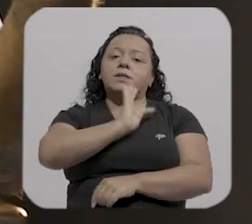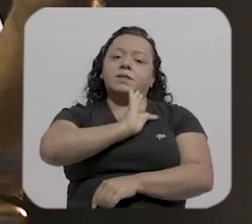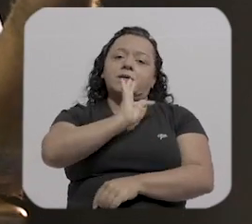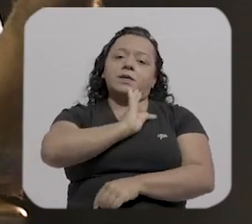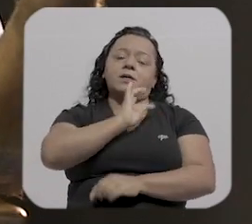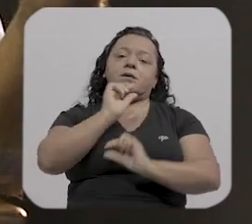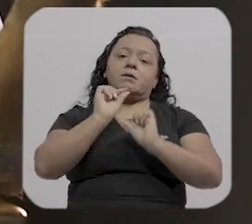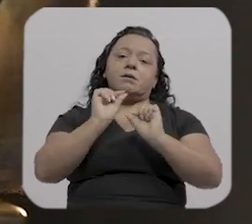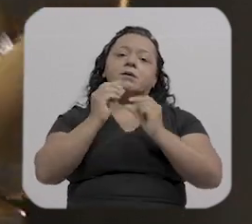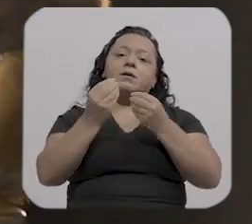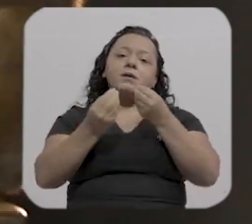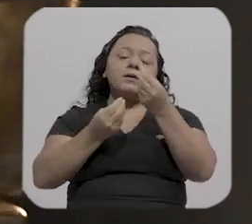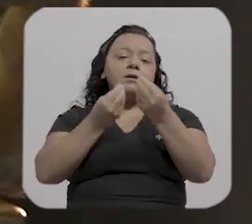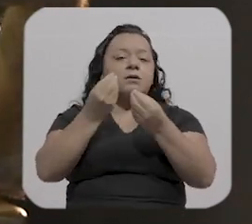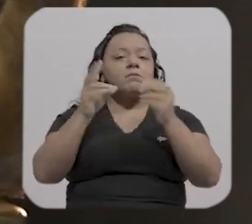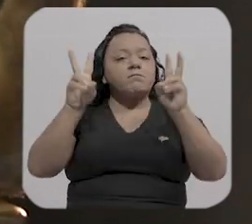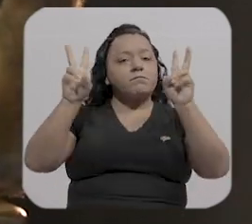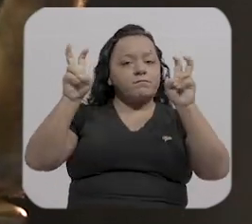técnica